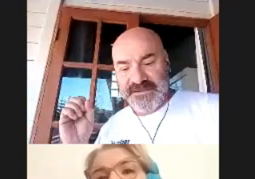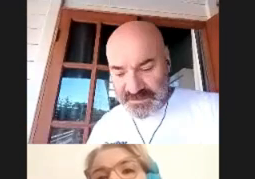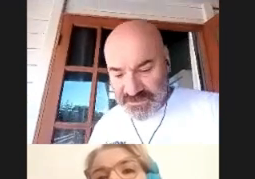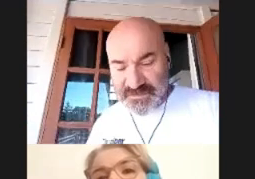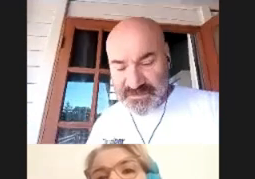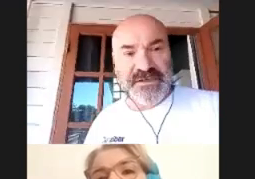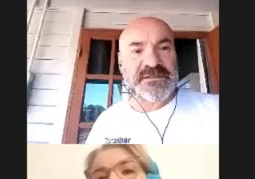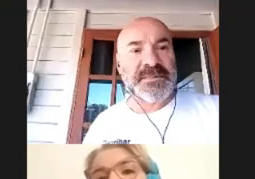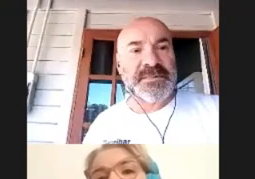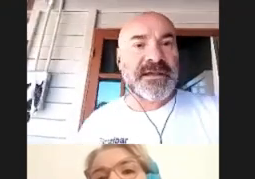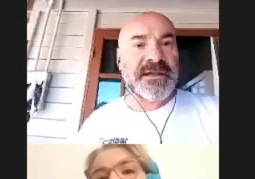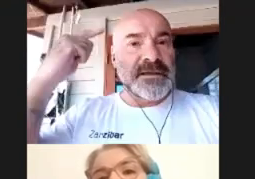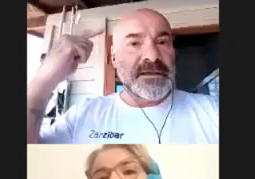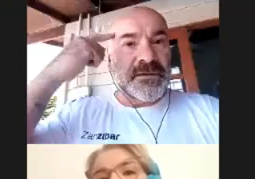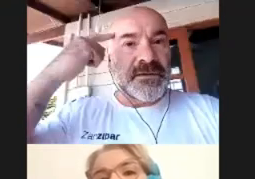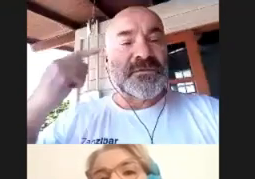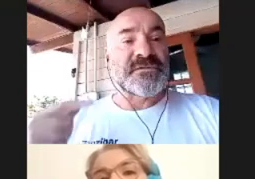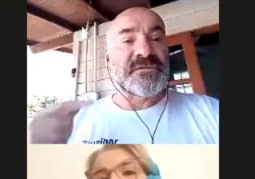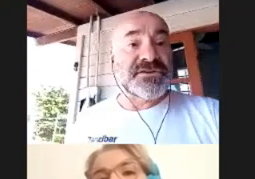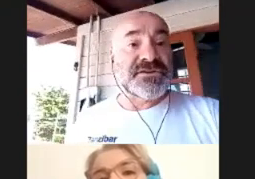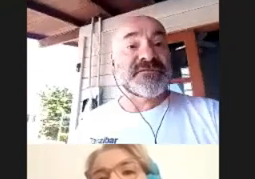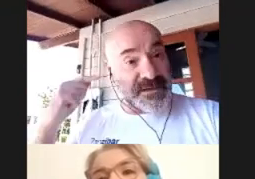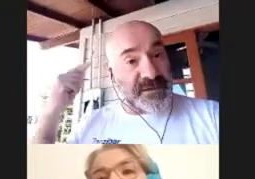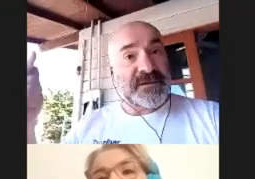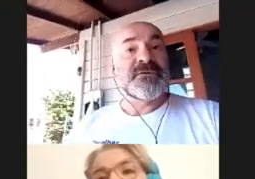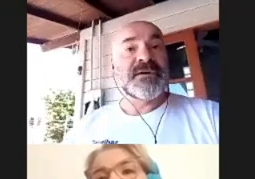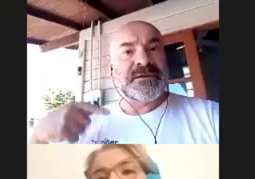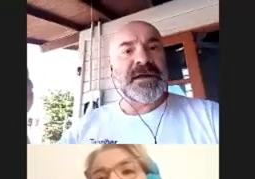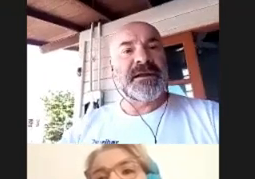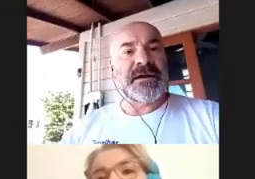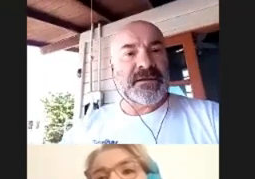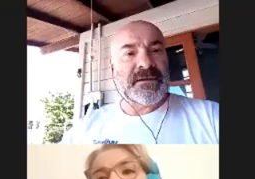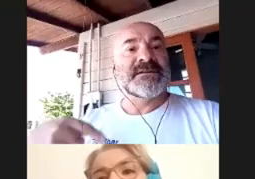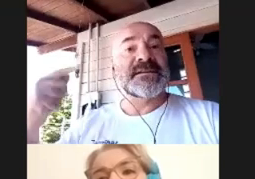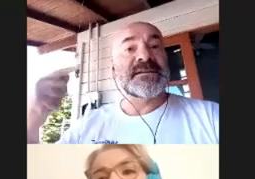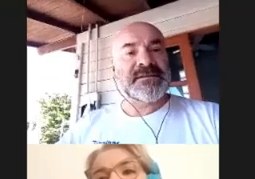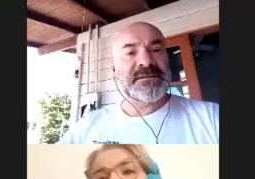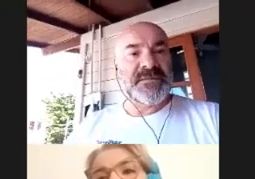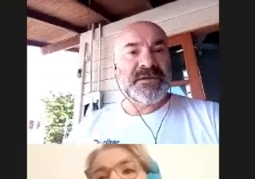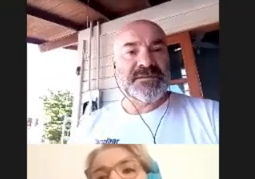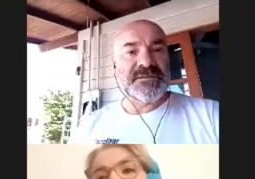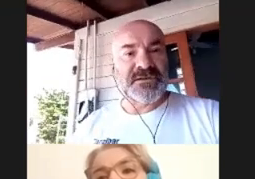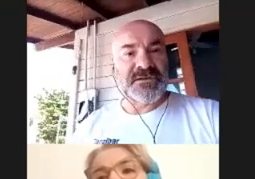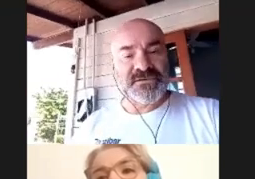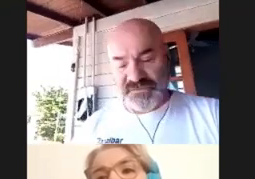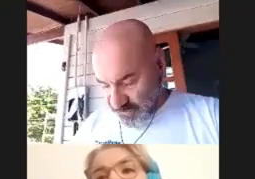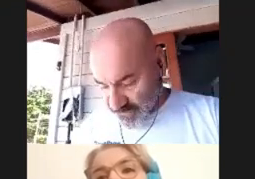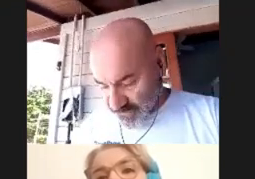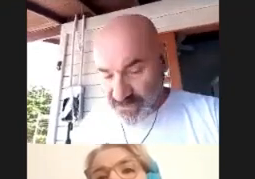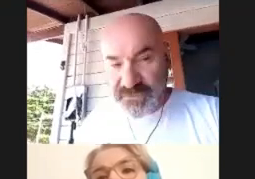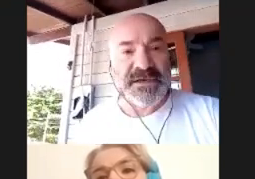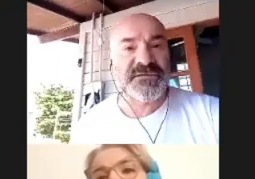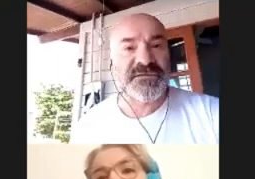frases positivistas para ela, que o subconsciente vai trabalhar sem ela saber, ou seja, os